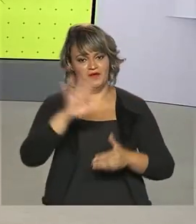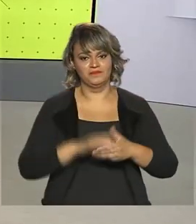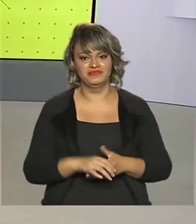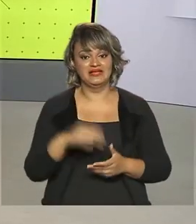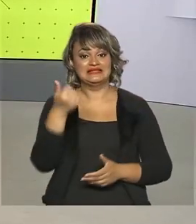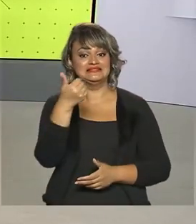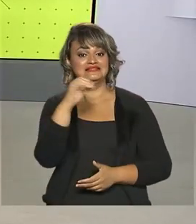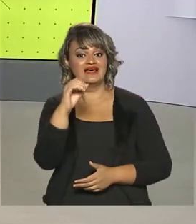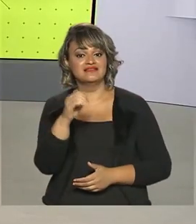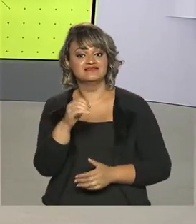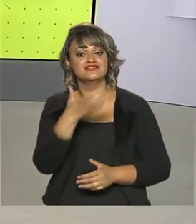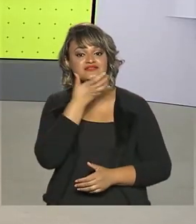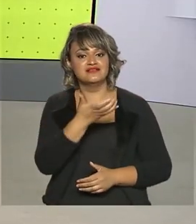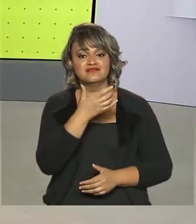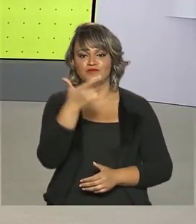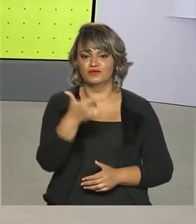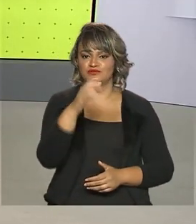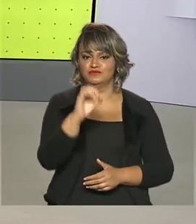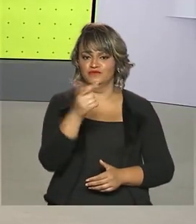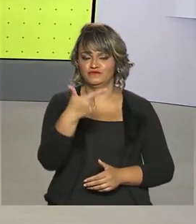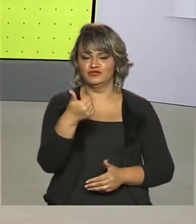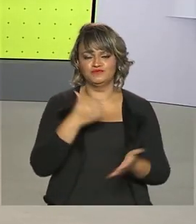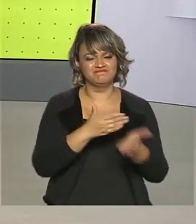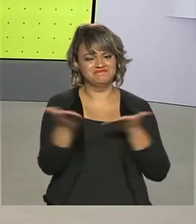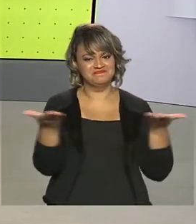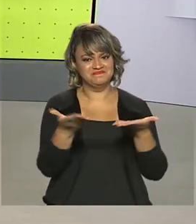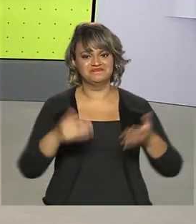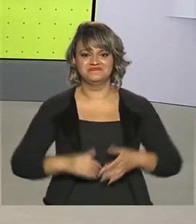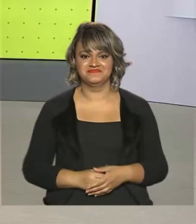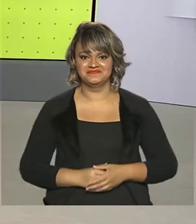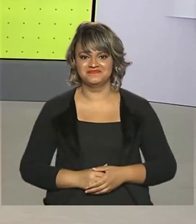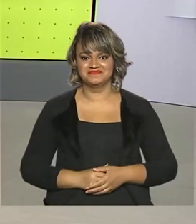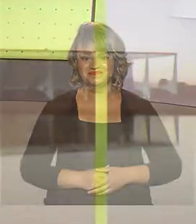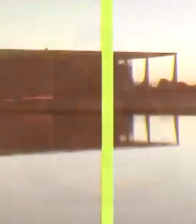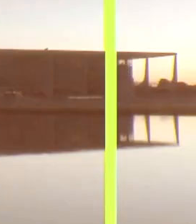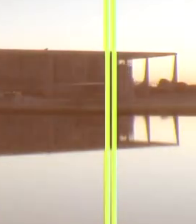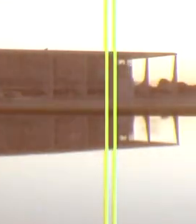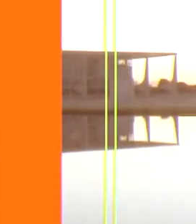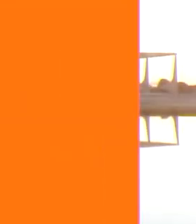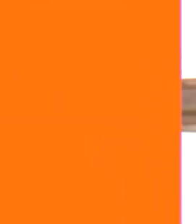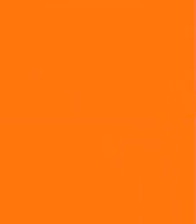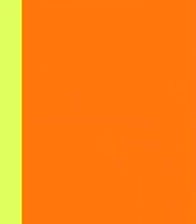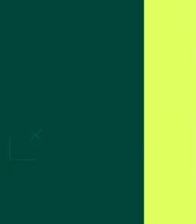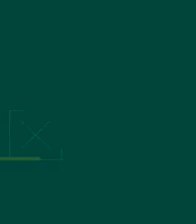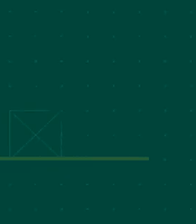Dez de Dezembro de 2021 do Brasil em dia está começando a